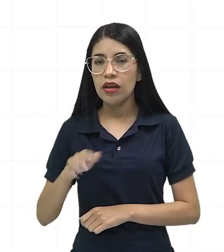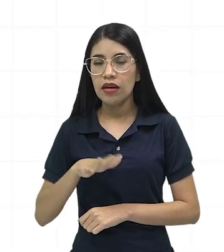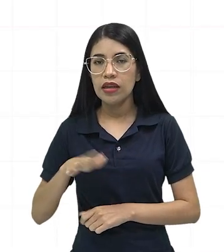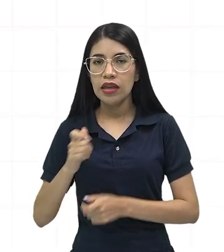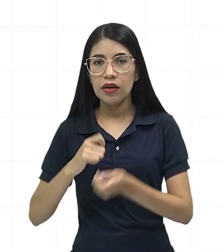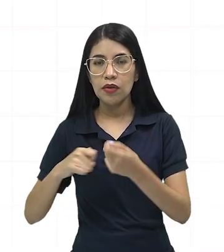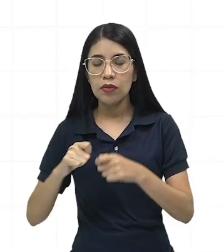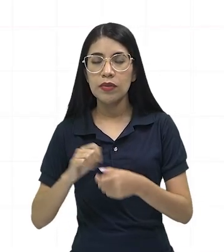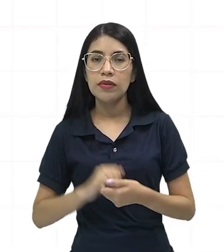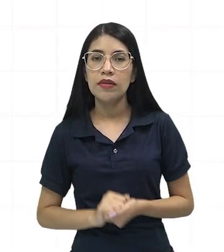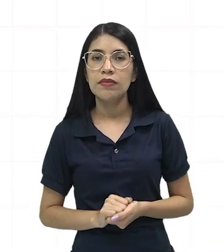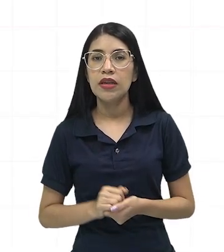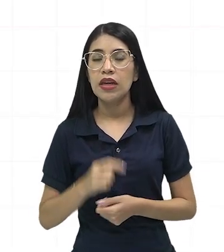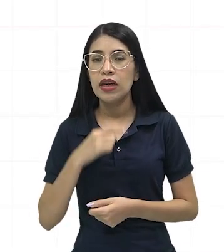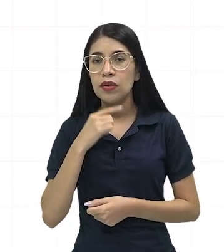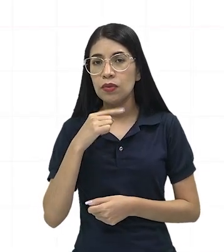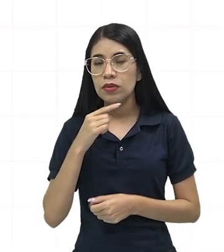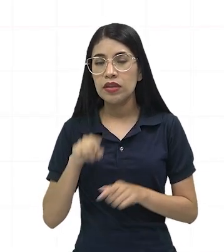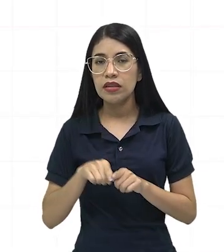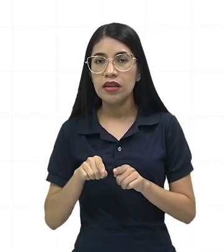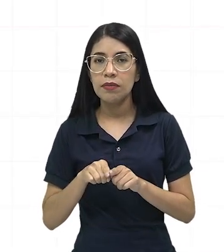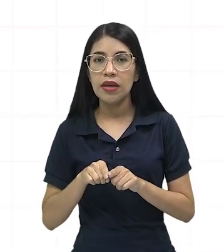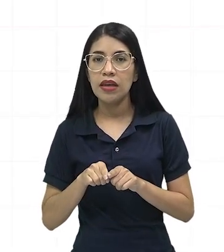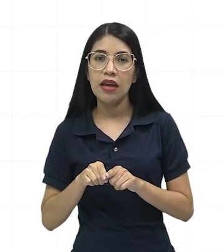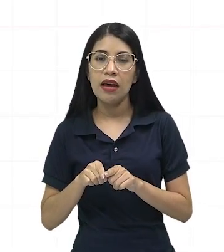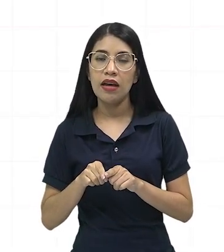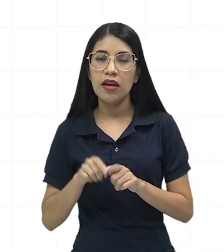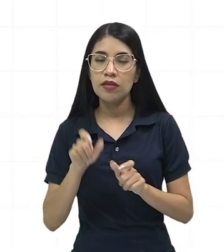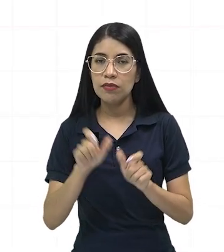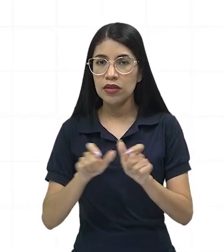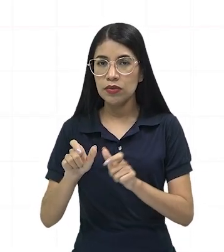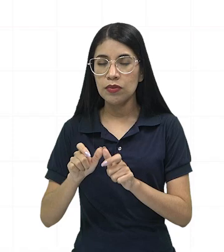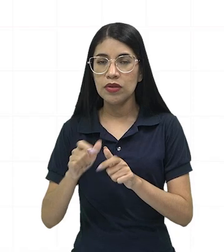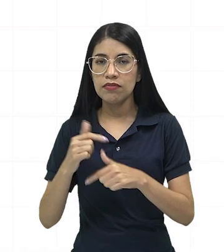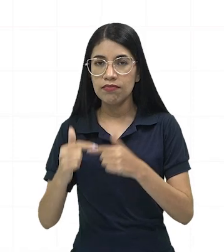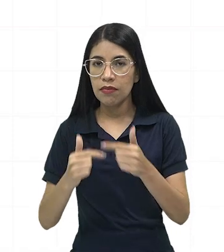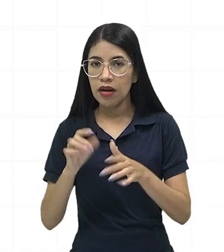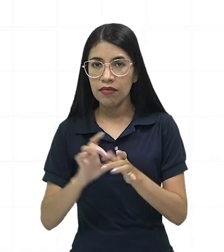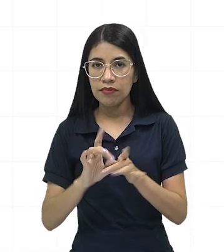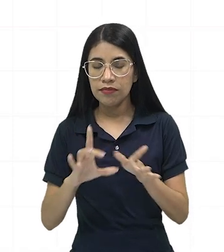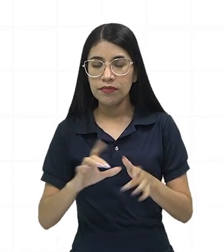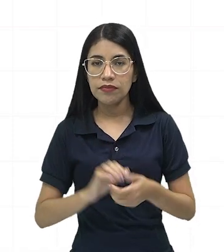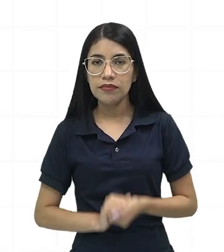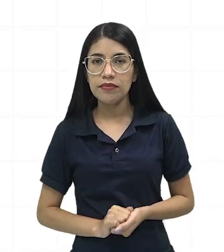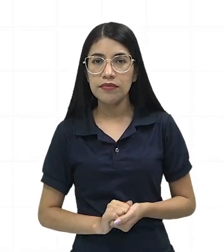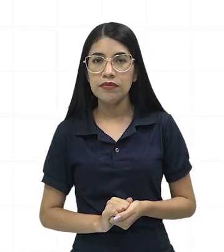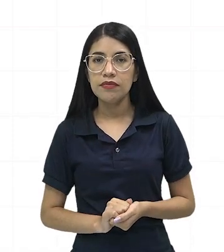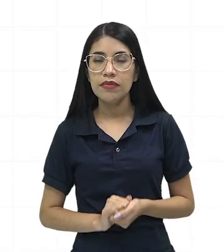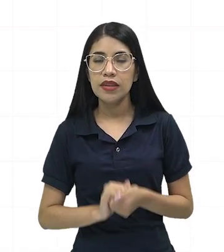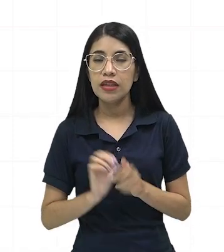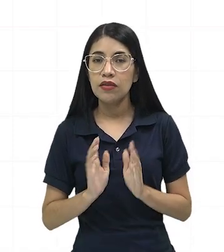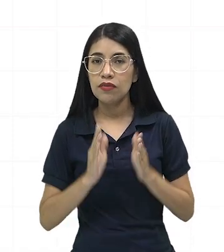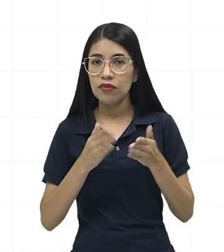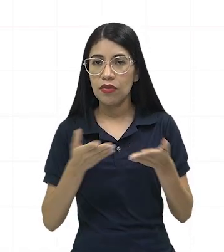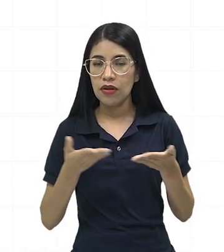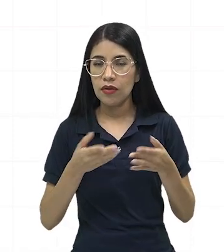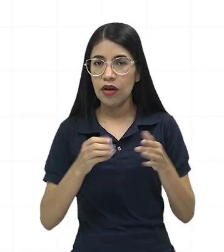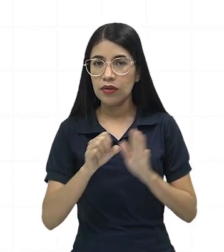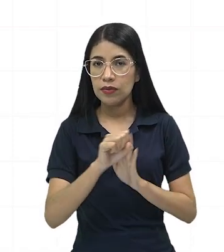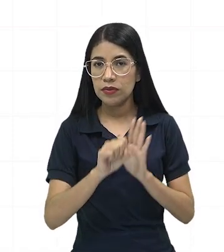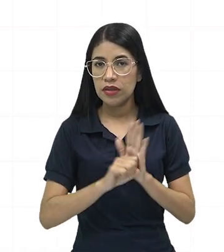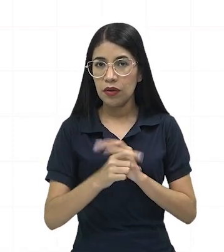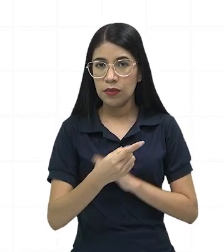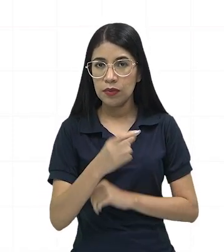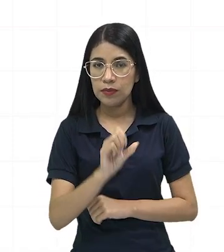pouco espaço para a livre iniciativa. Vou chamar a atenção de vocês primeiramente para o século, tá? Estamos falando do